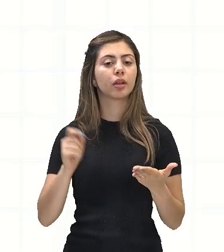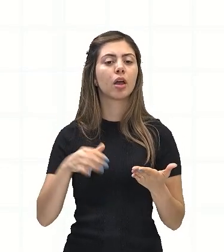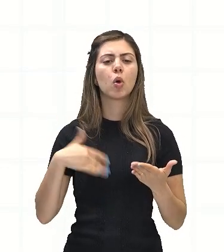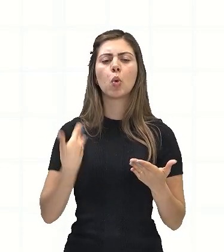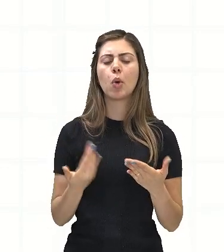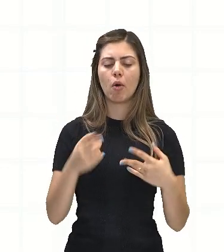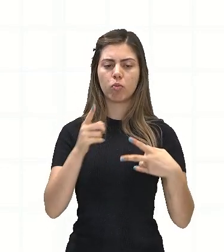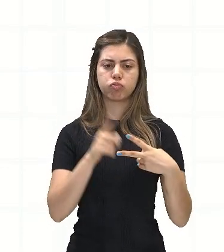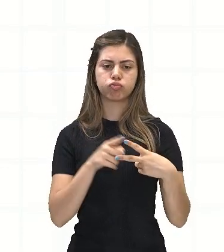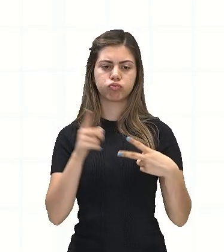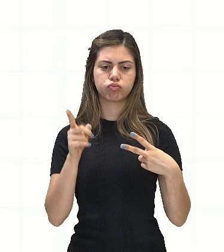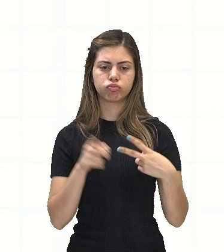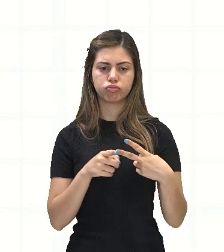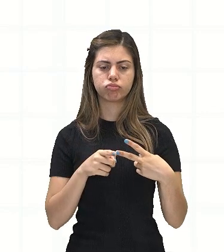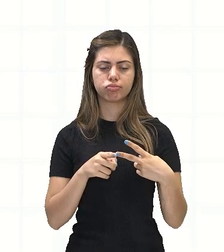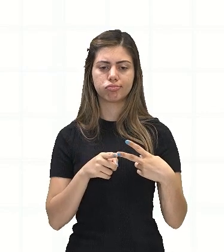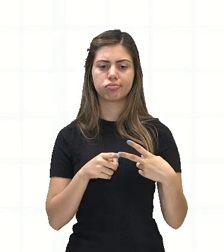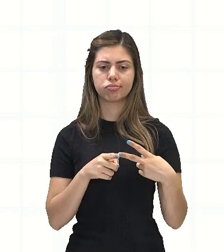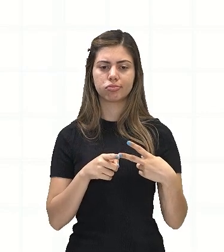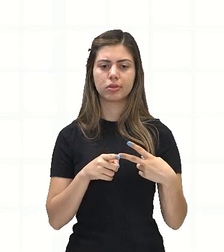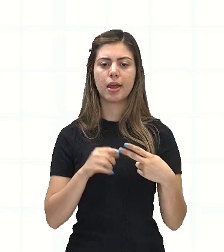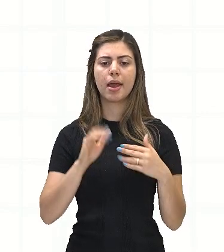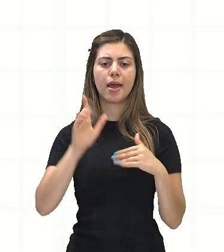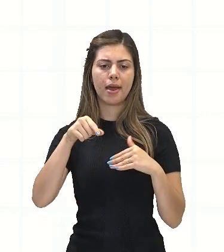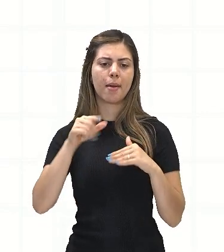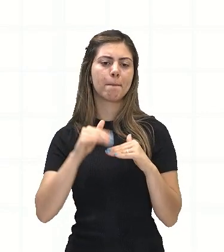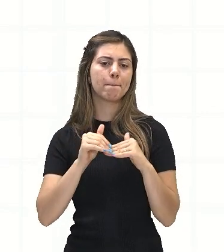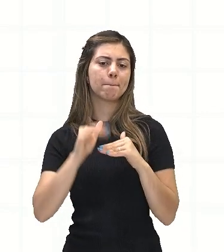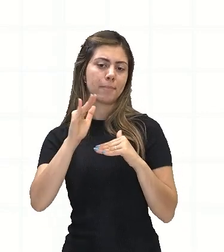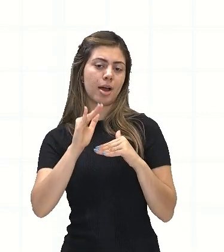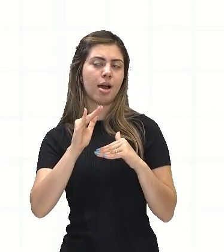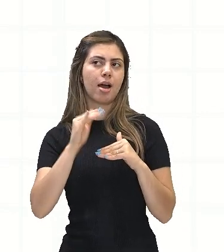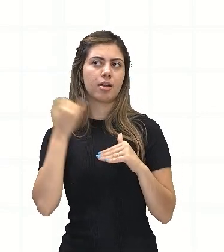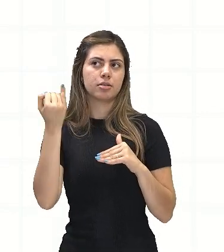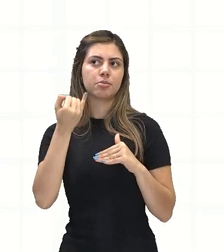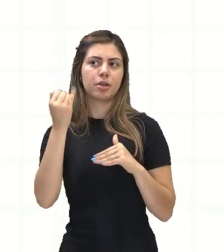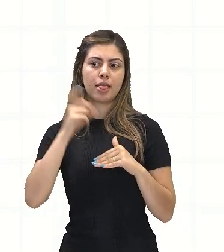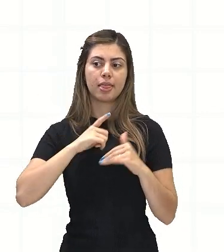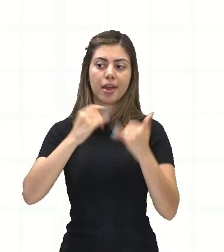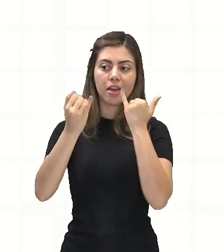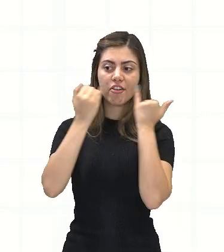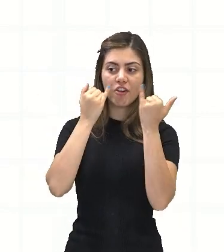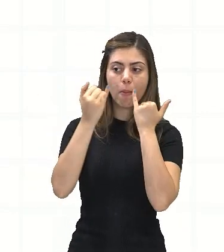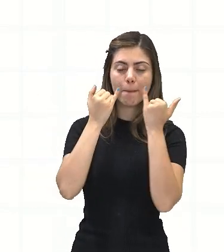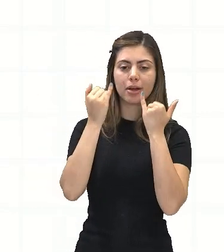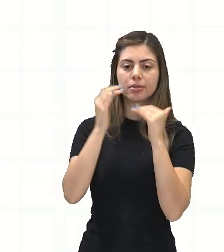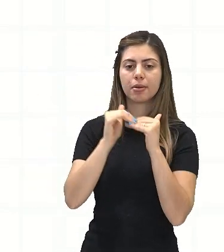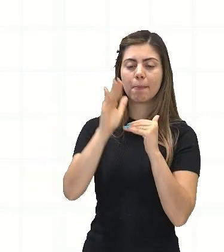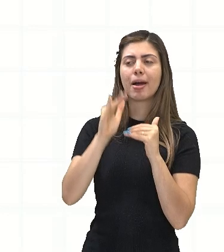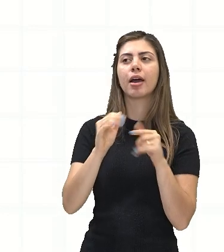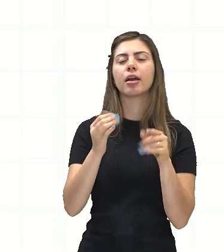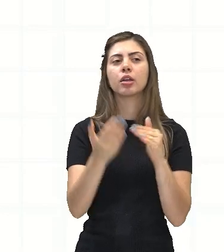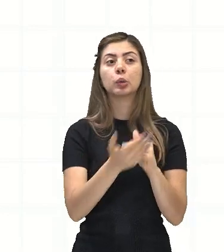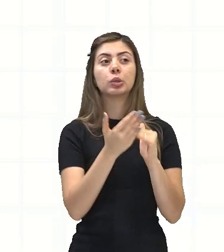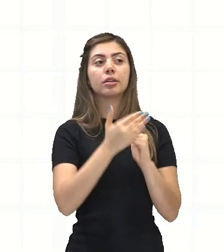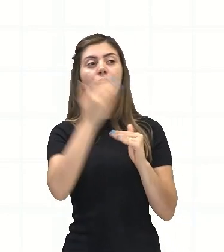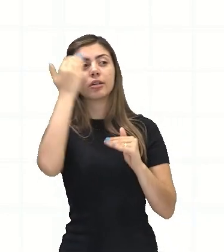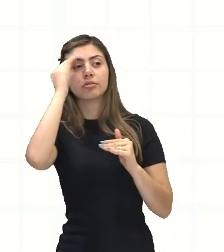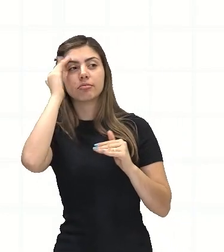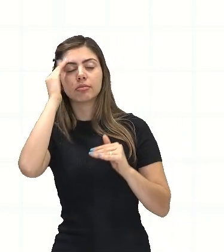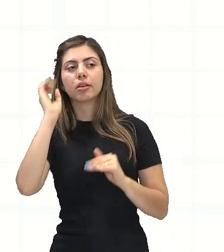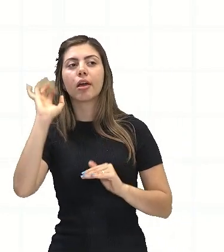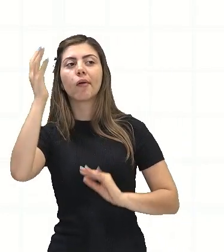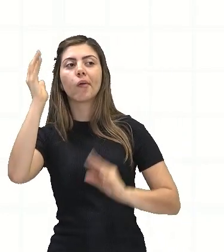duas sentenças aqui é mais completa, mais informativa e melhor nos permite saber o que